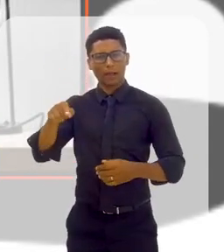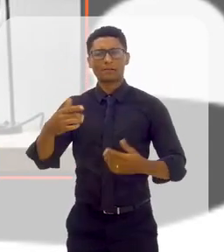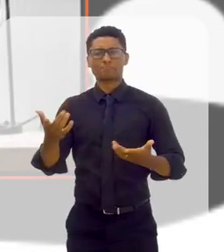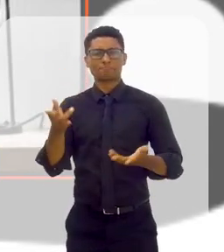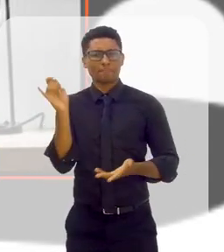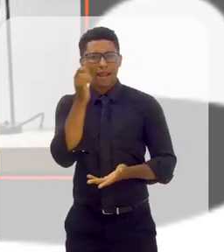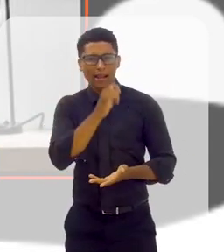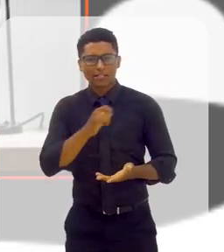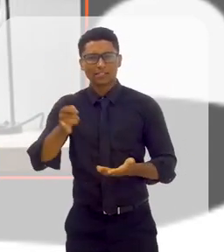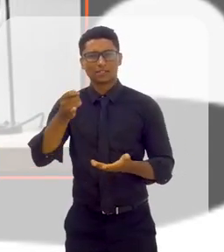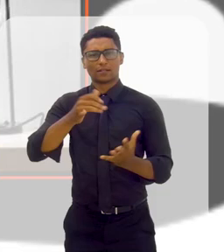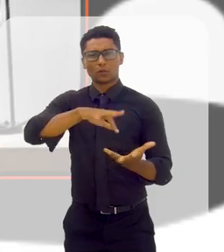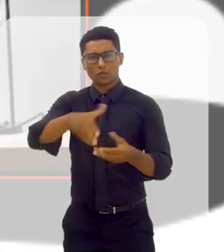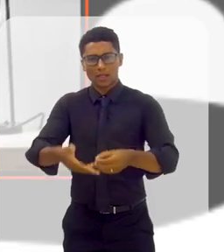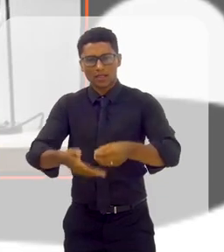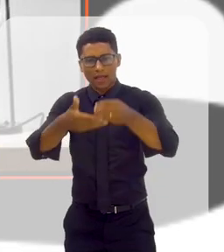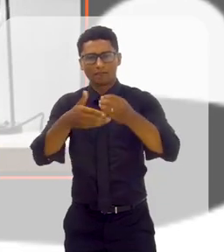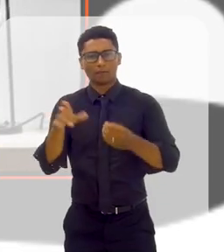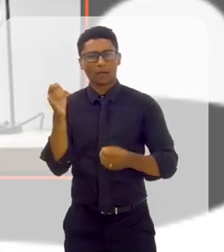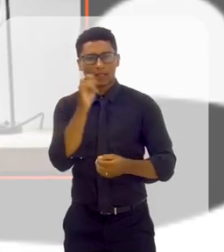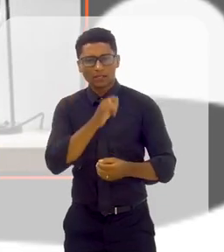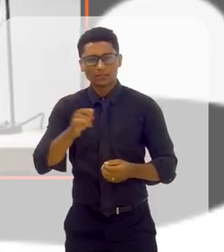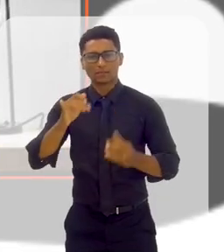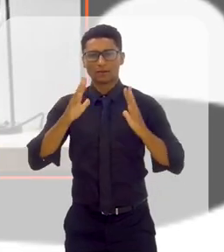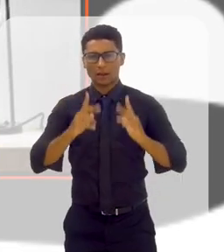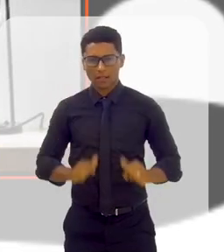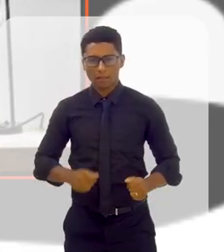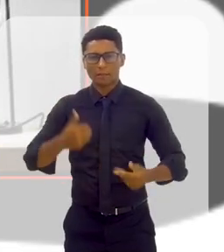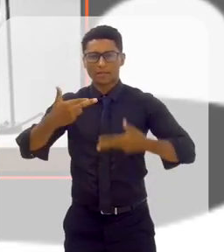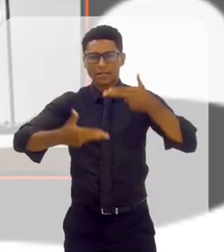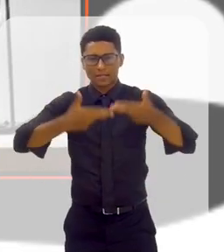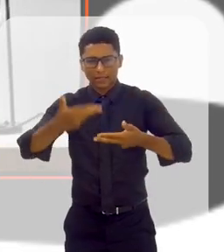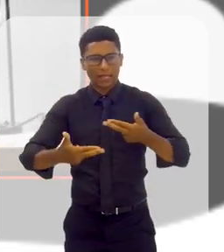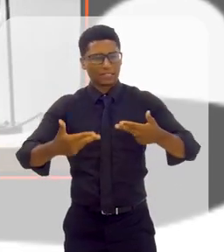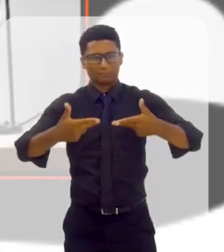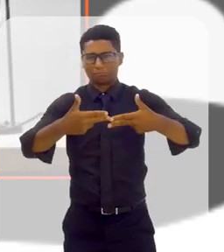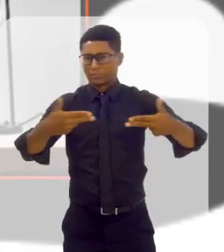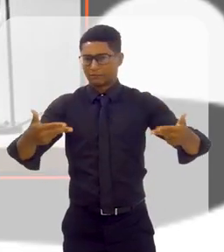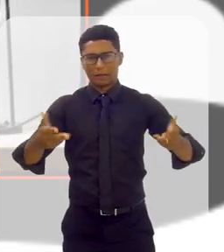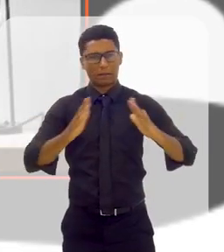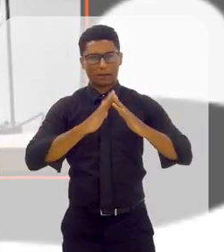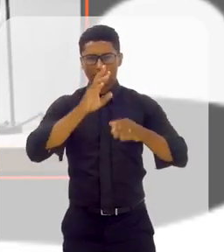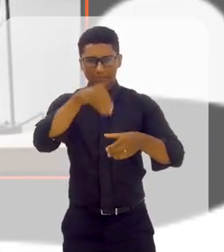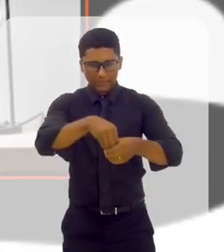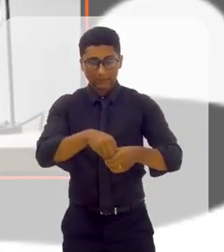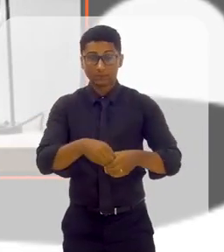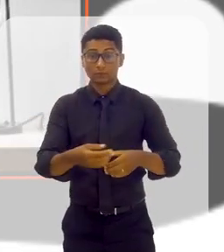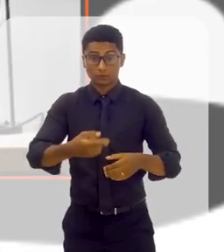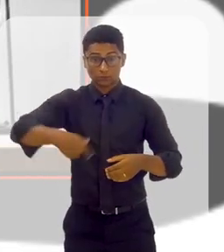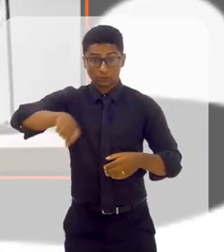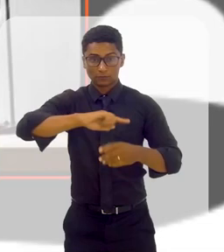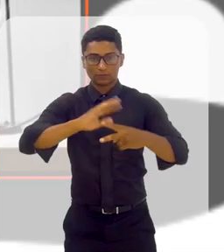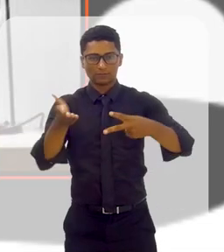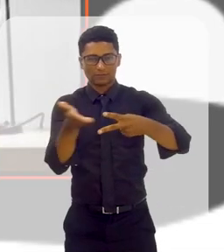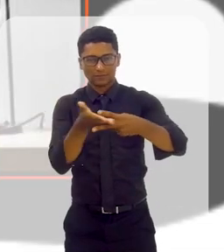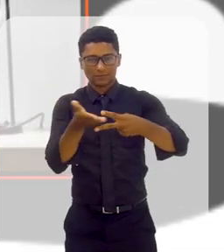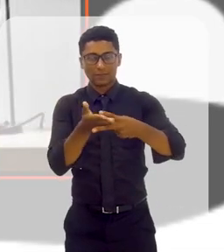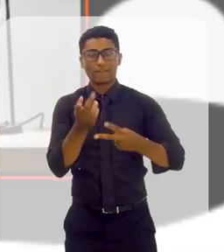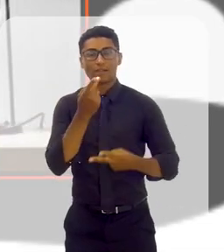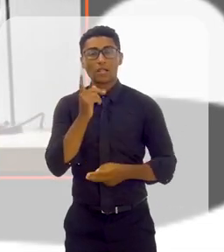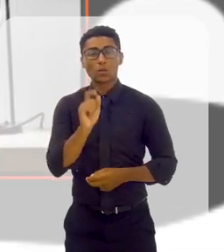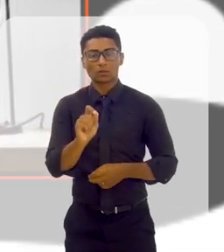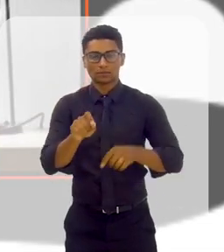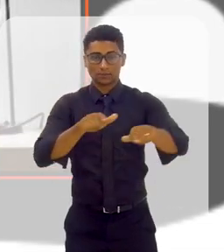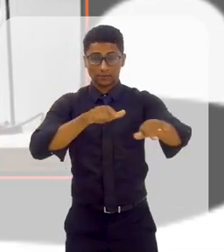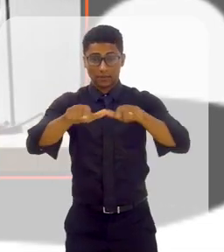energia sustentável energia limpa reciclagem de todos os eletrodomésticos nós temos em casa e fomos para o intervalo tratando